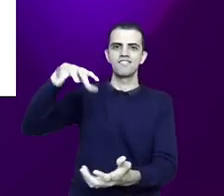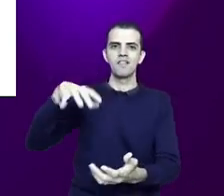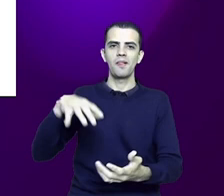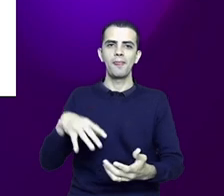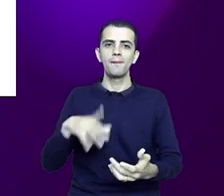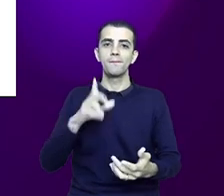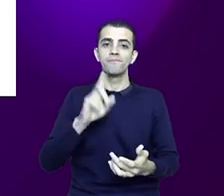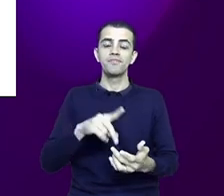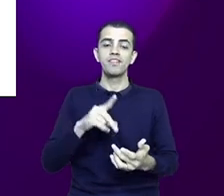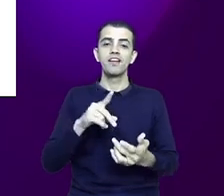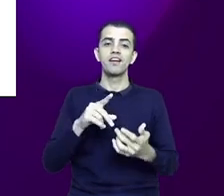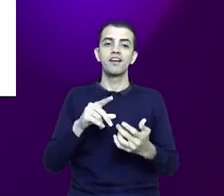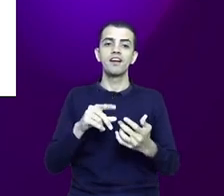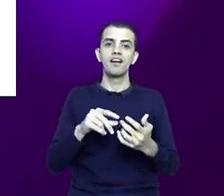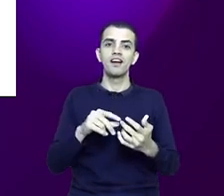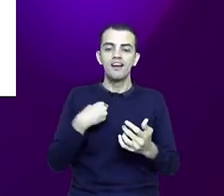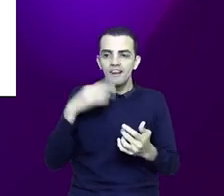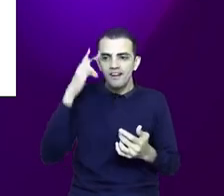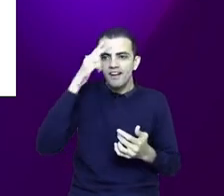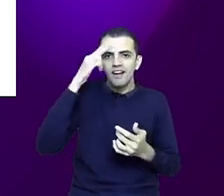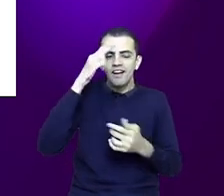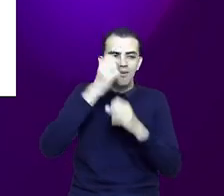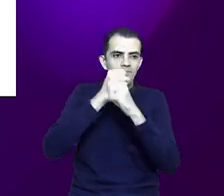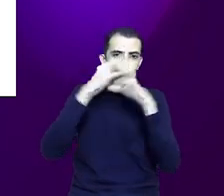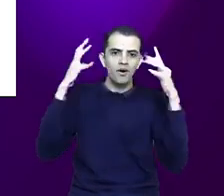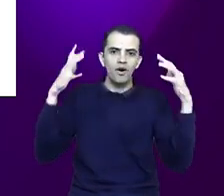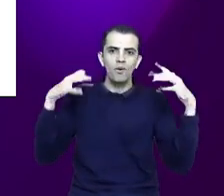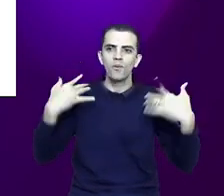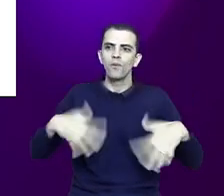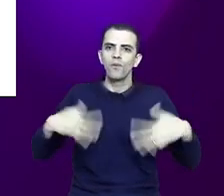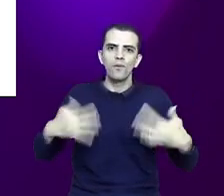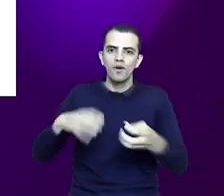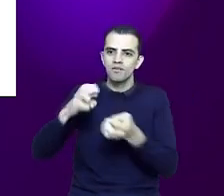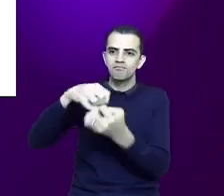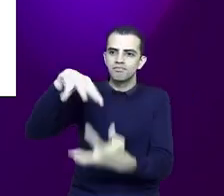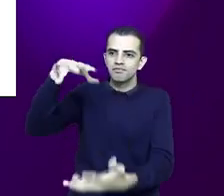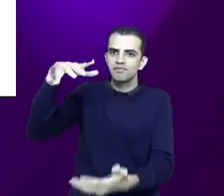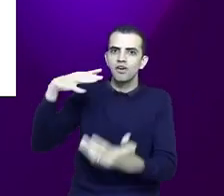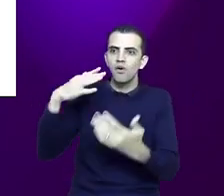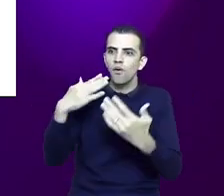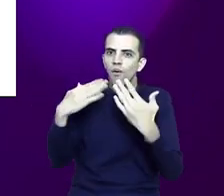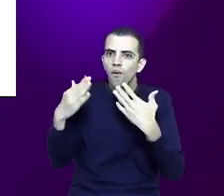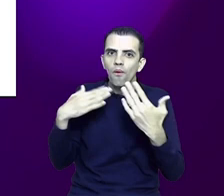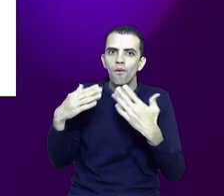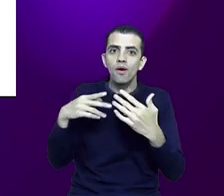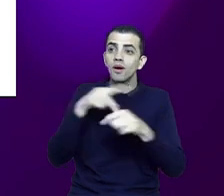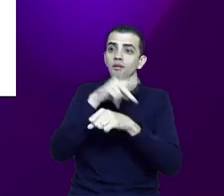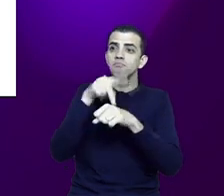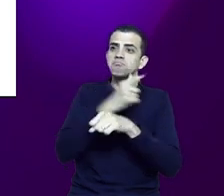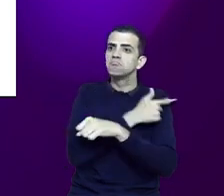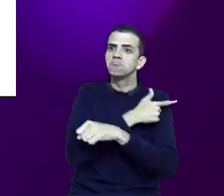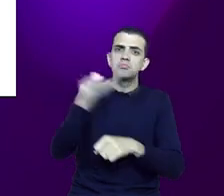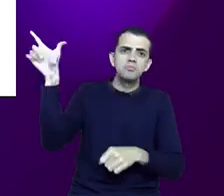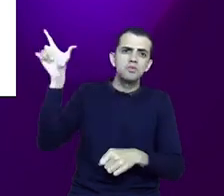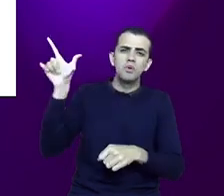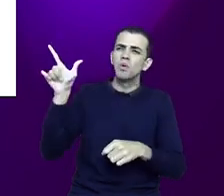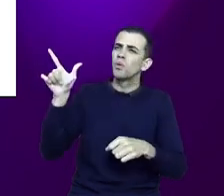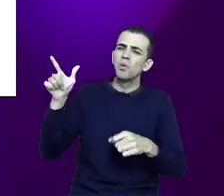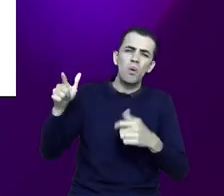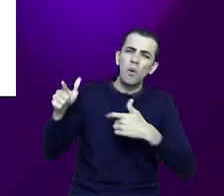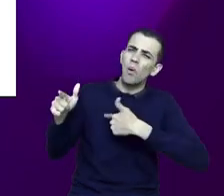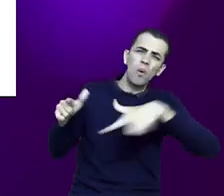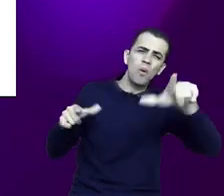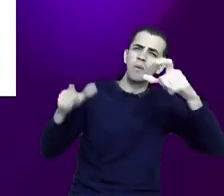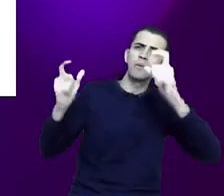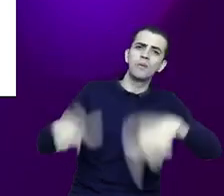que faziam a gente sonhar com conversar, com enxergar pessoas que estão em outras regiões do mundo